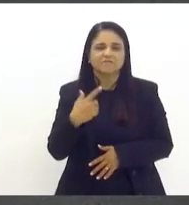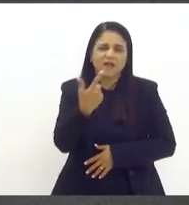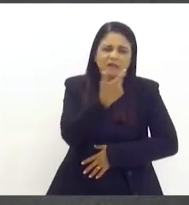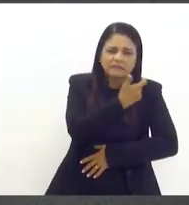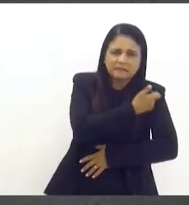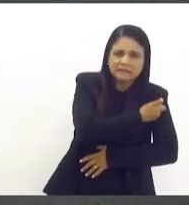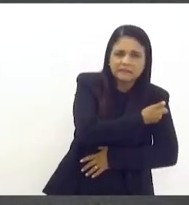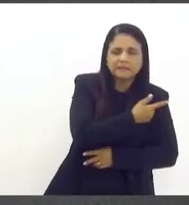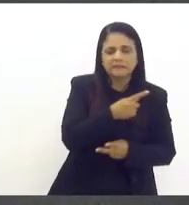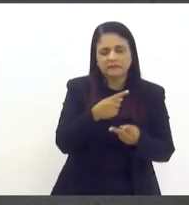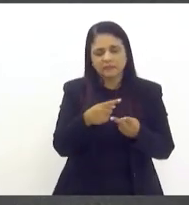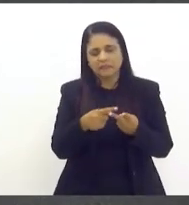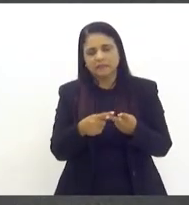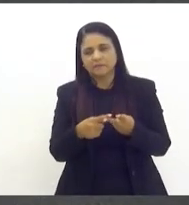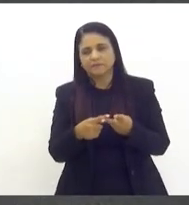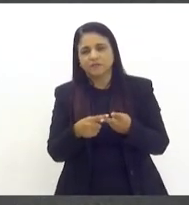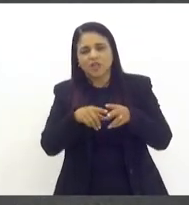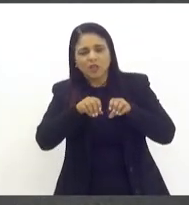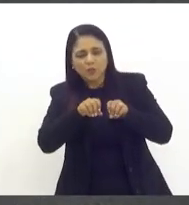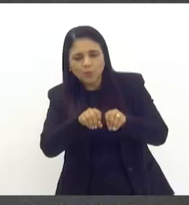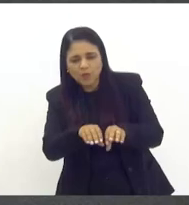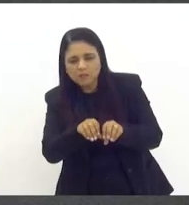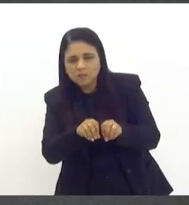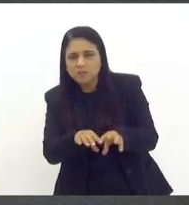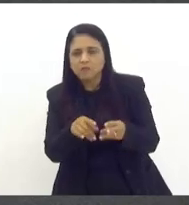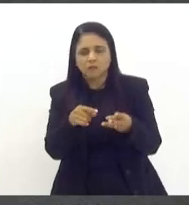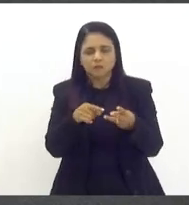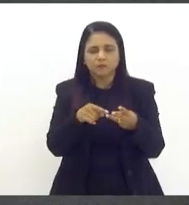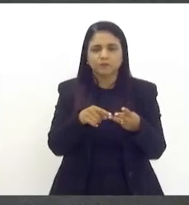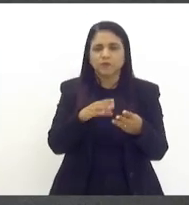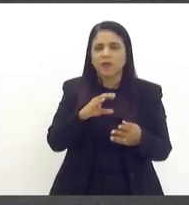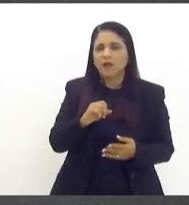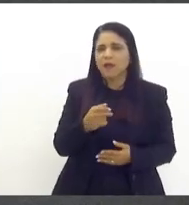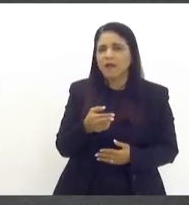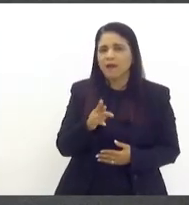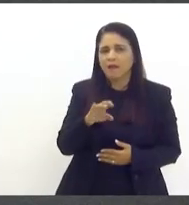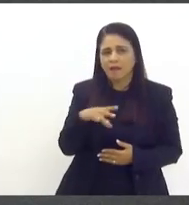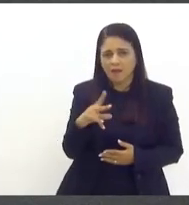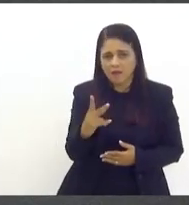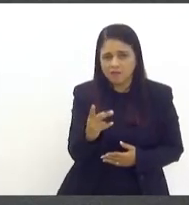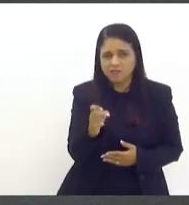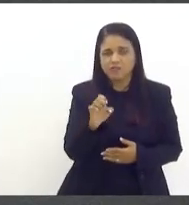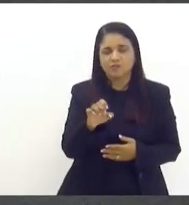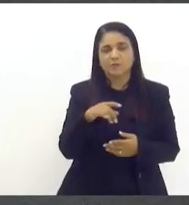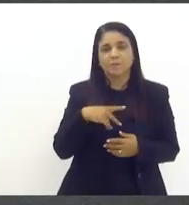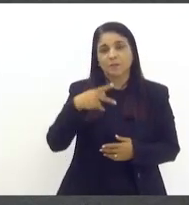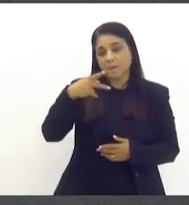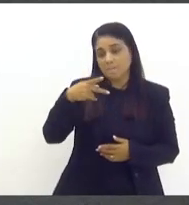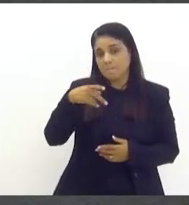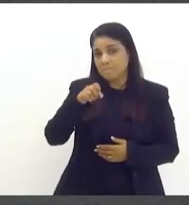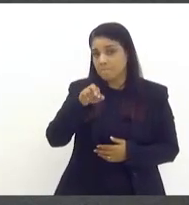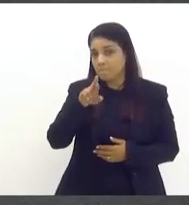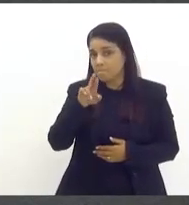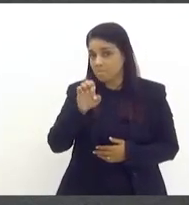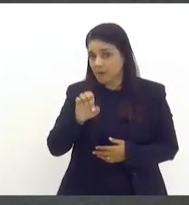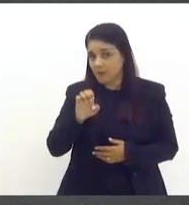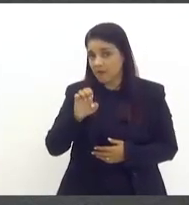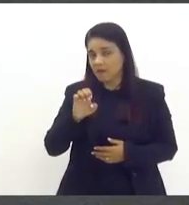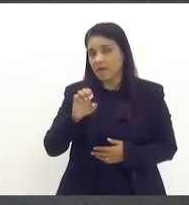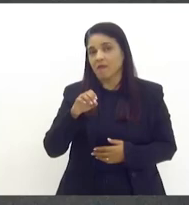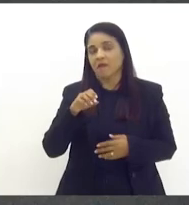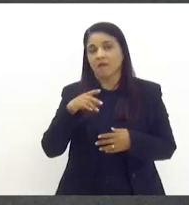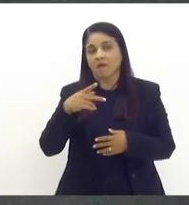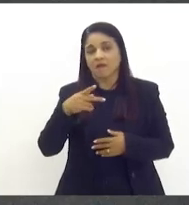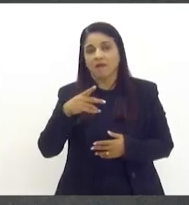na questão da educação sobre creches sobre o pré ensino também